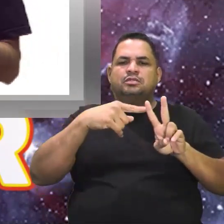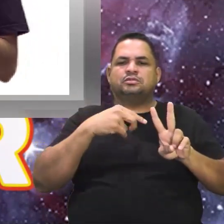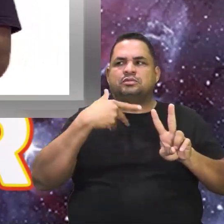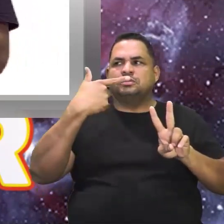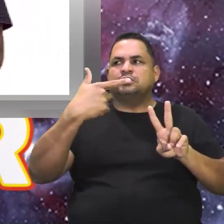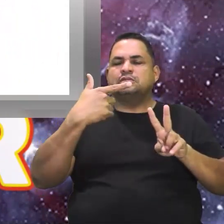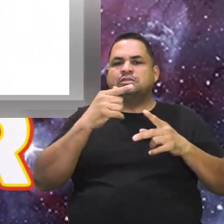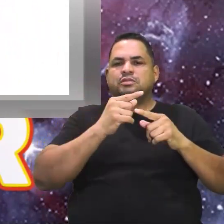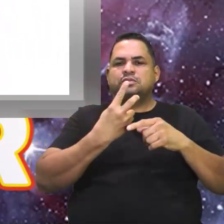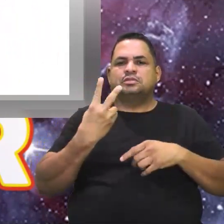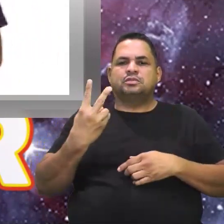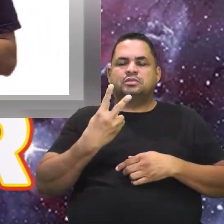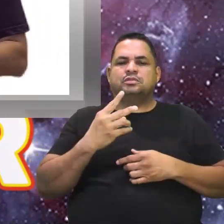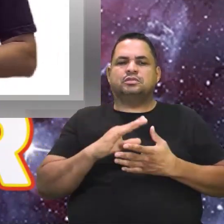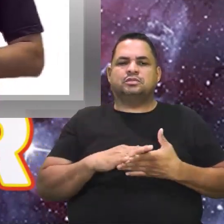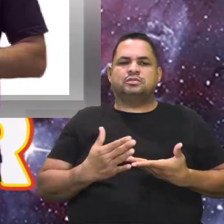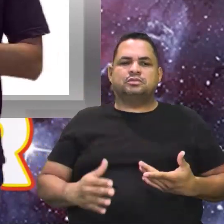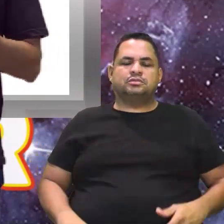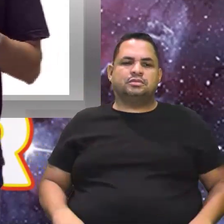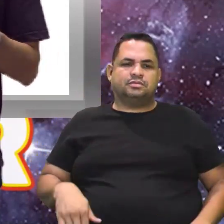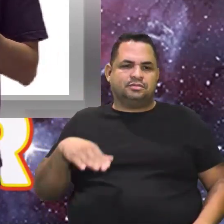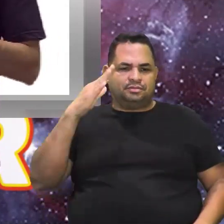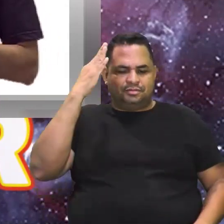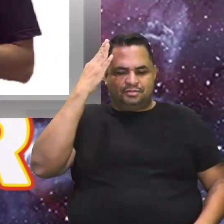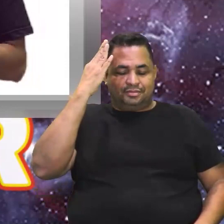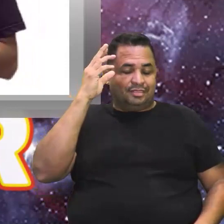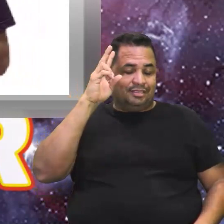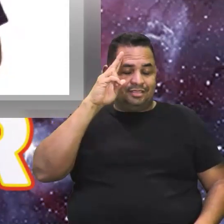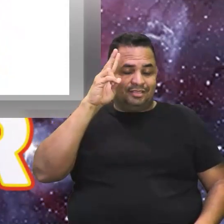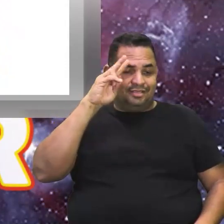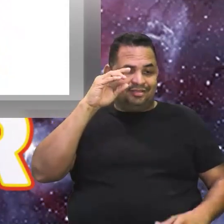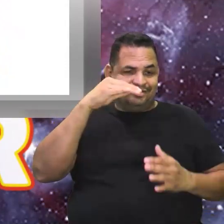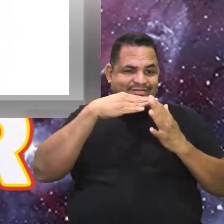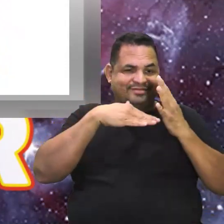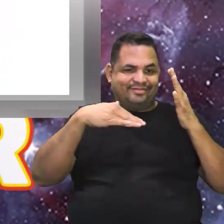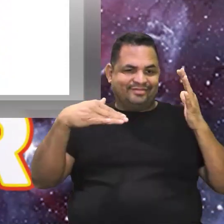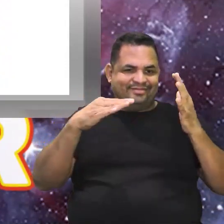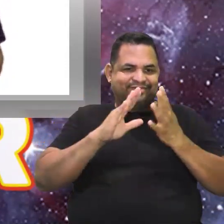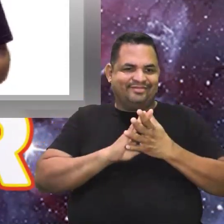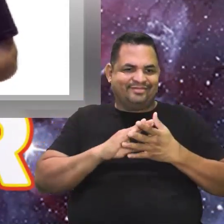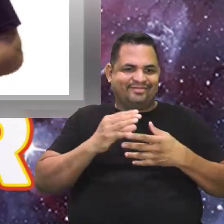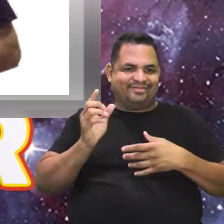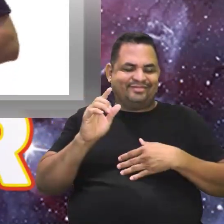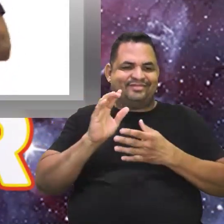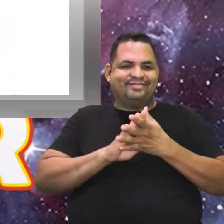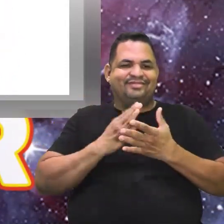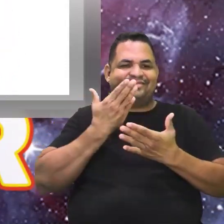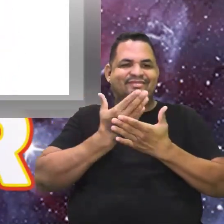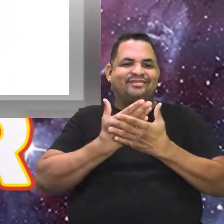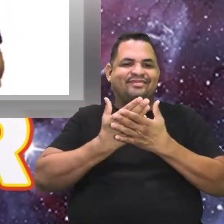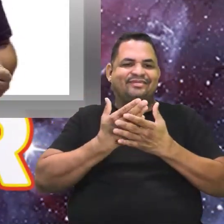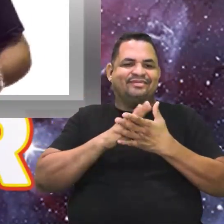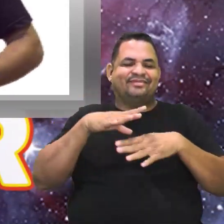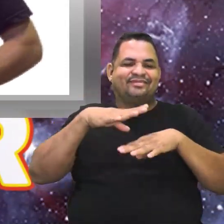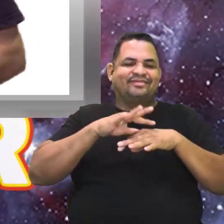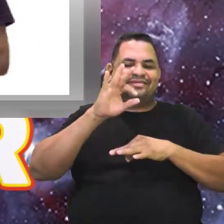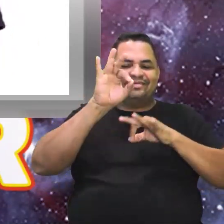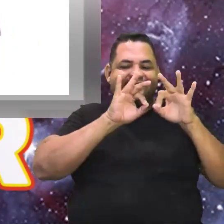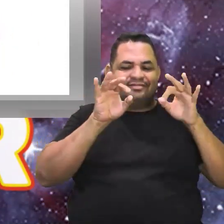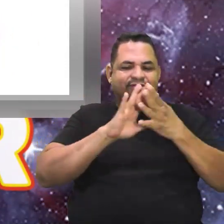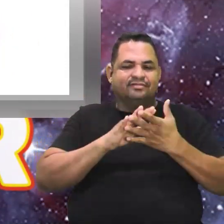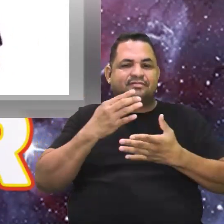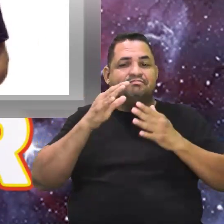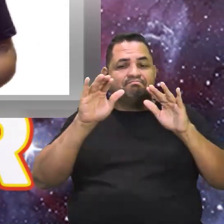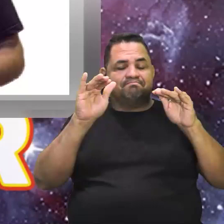duas áreas. Misericórdia. Aí eu vou me lembrar da paródia, né? Estudar geometria é perfeito. Fique atento aos